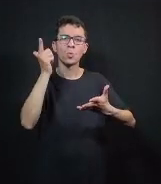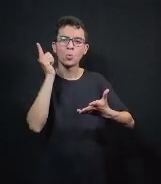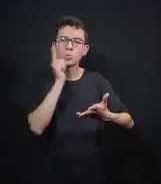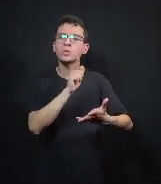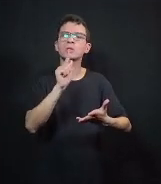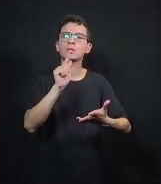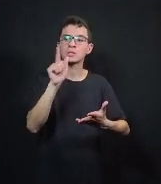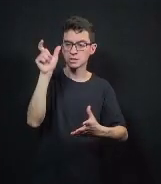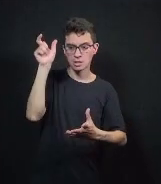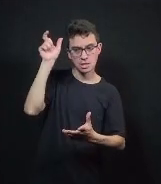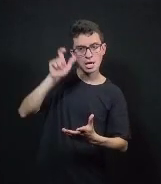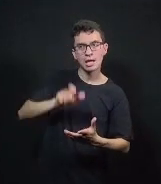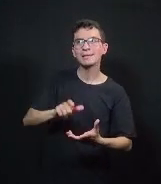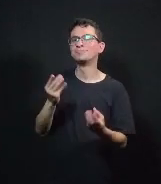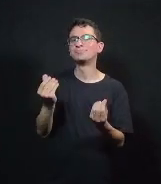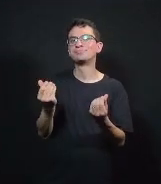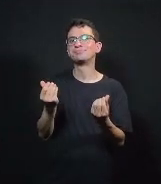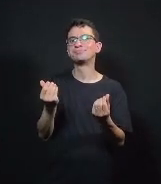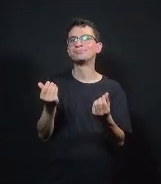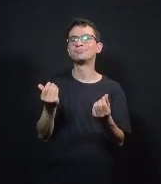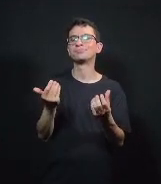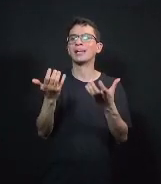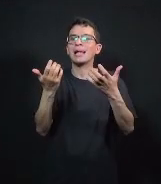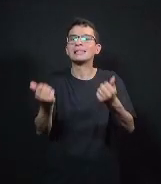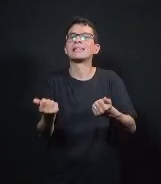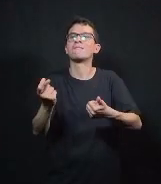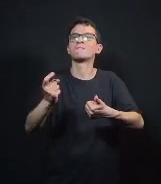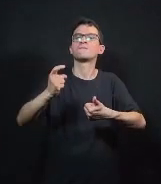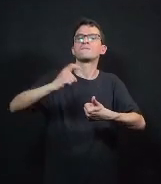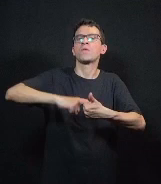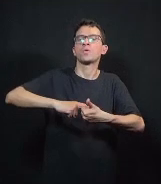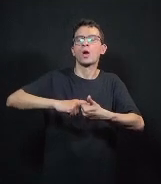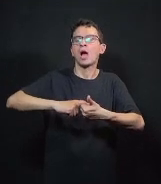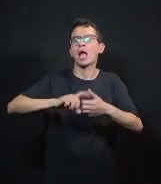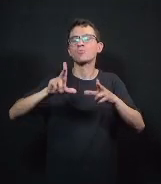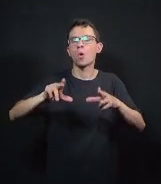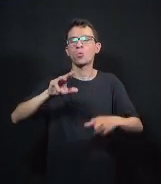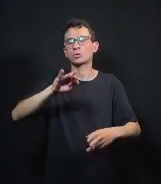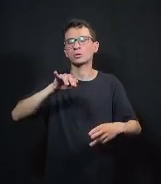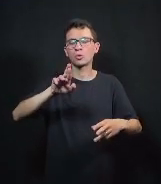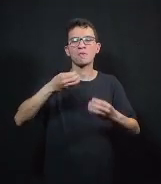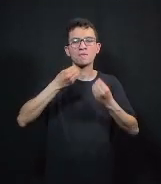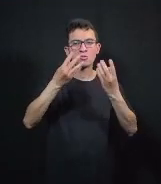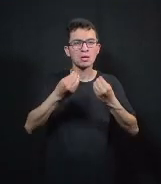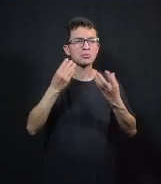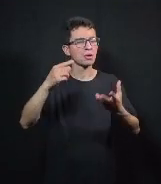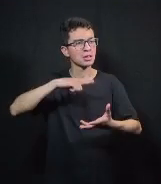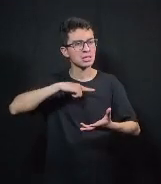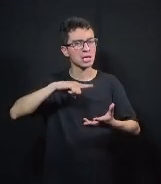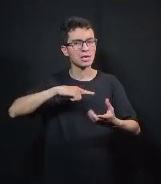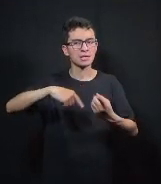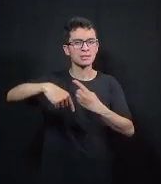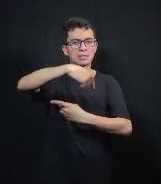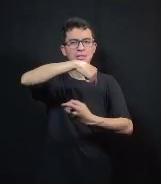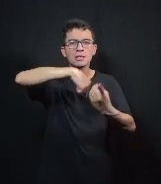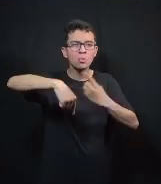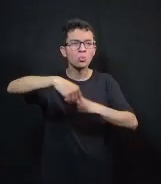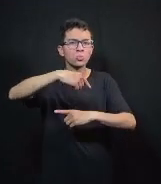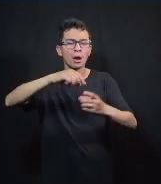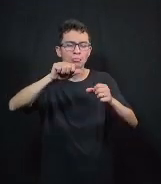que volte a ser esse curador da informação que circula e que